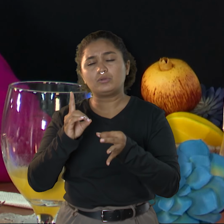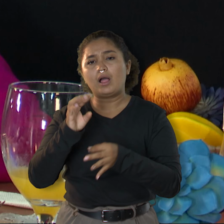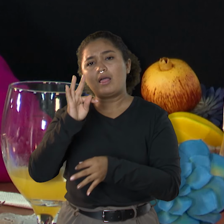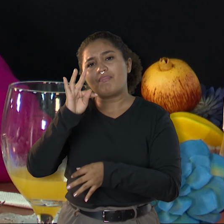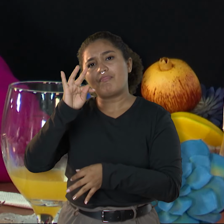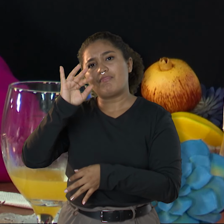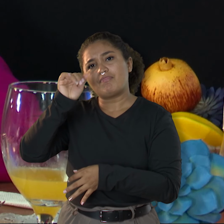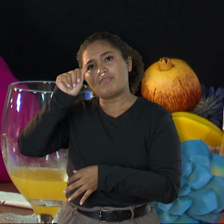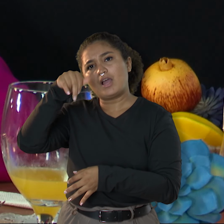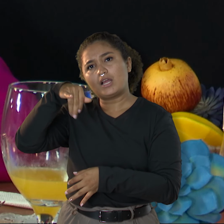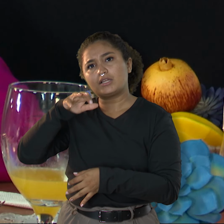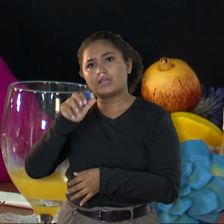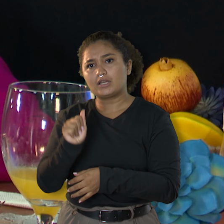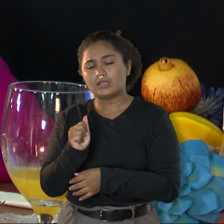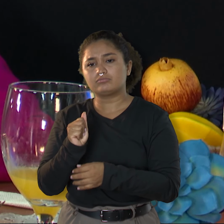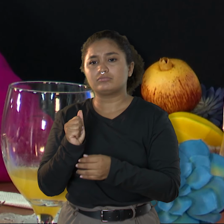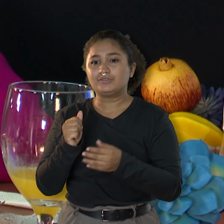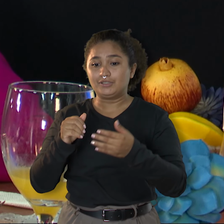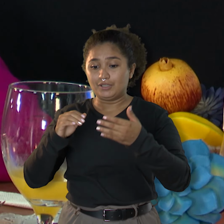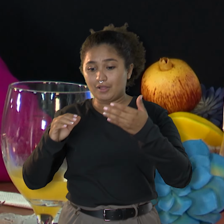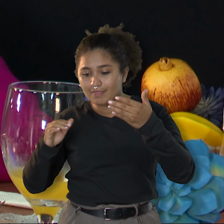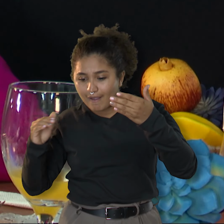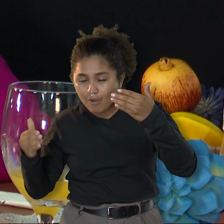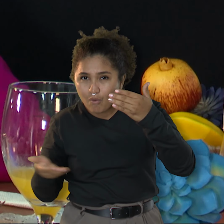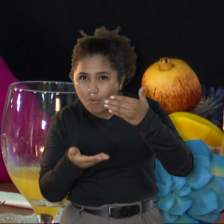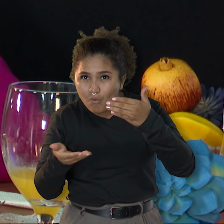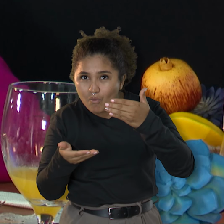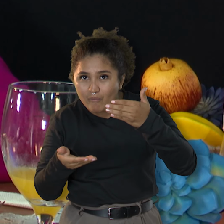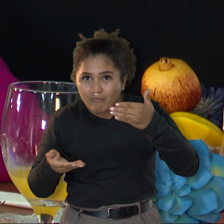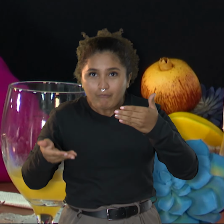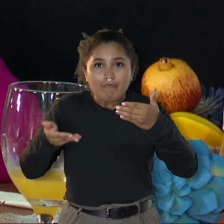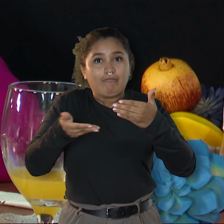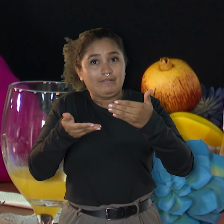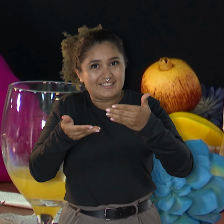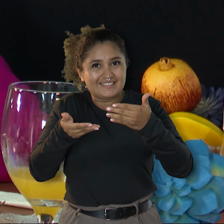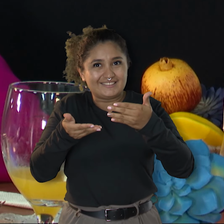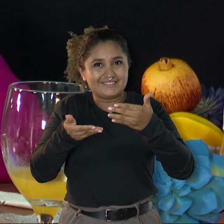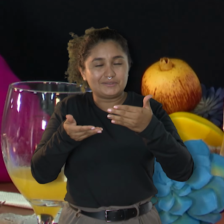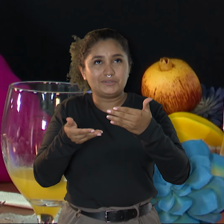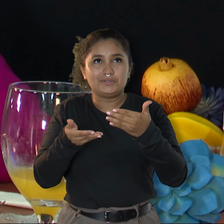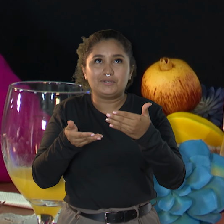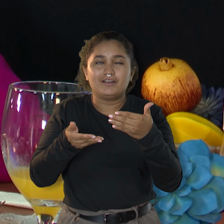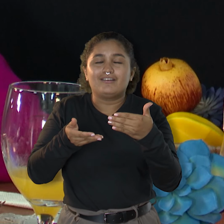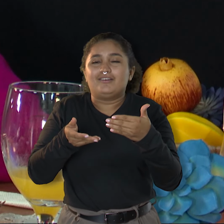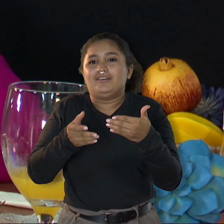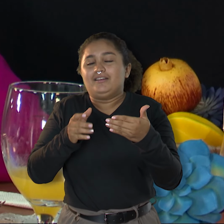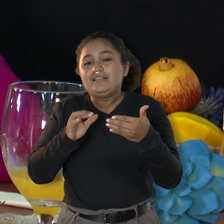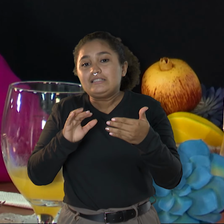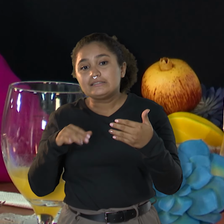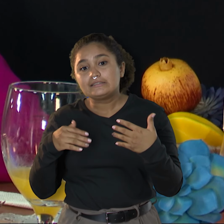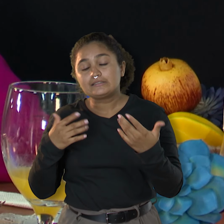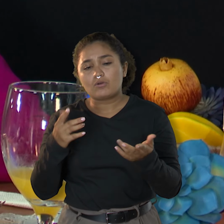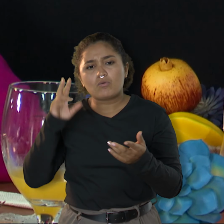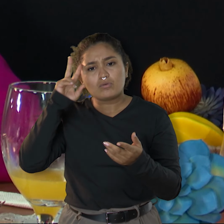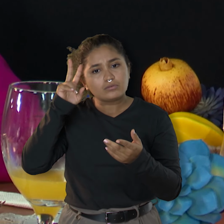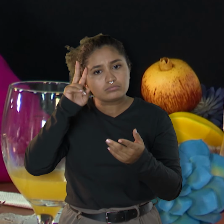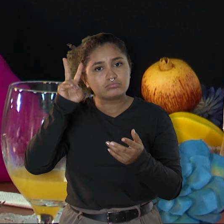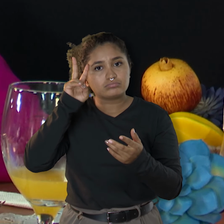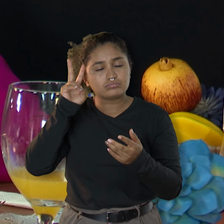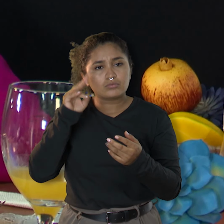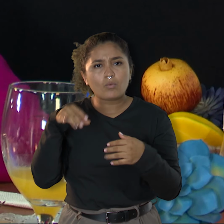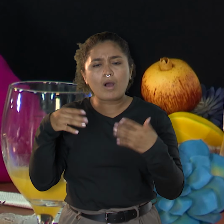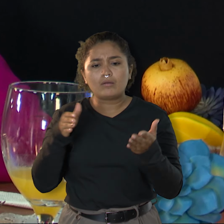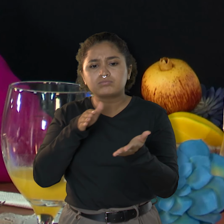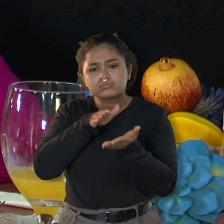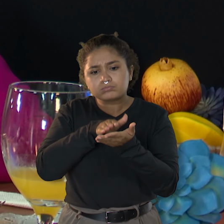posição, né? Dentre todos os tribunais, né? Fomos uma honra, né? Mas deu uma levantadinha. E eu lembro que quando